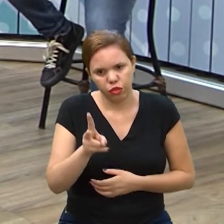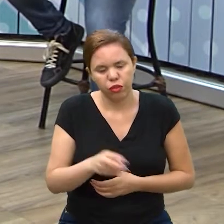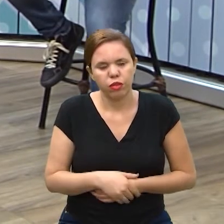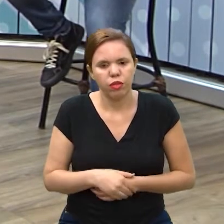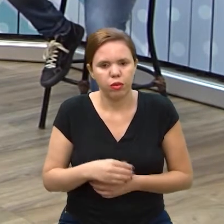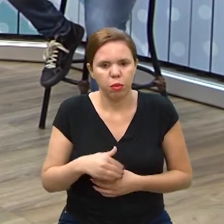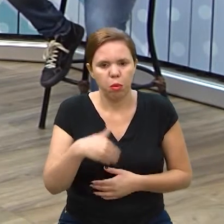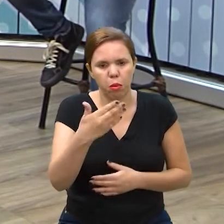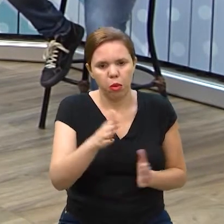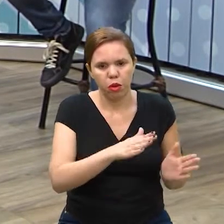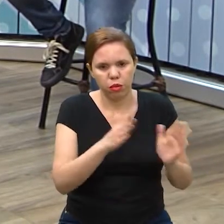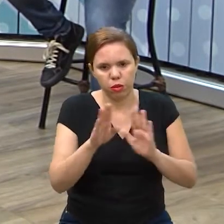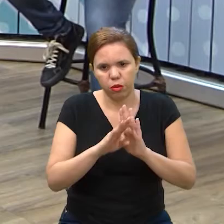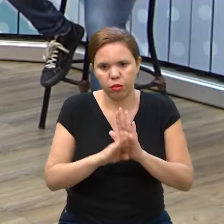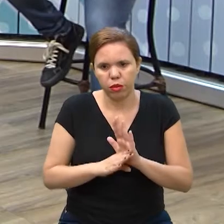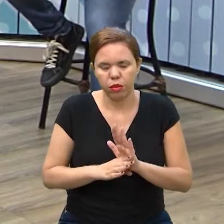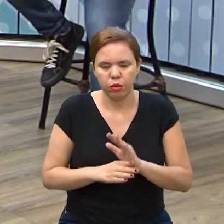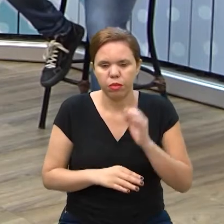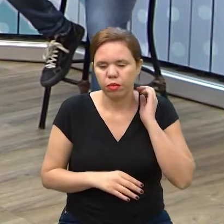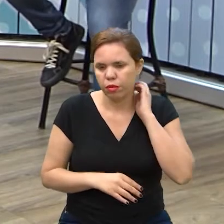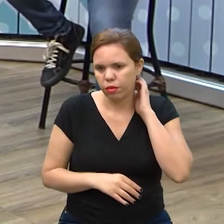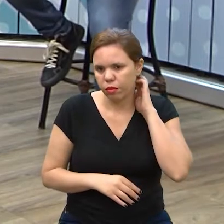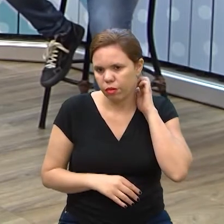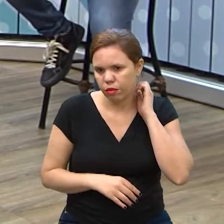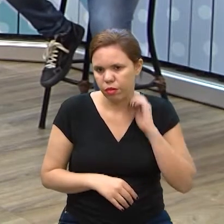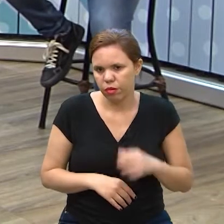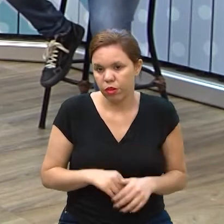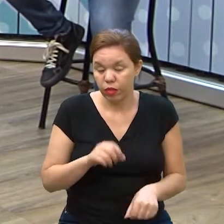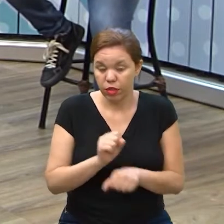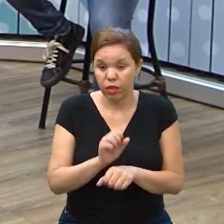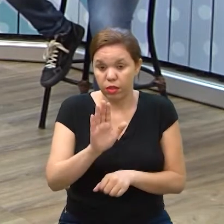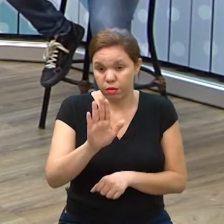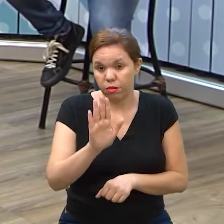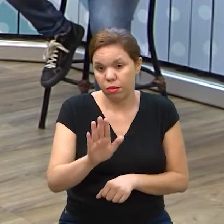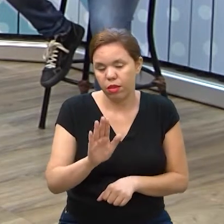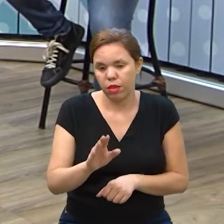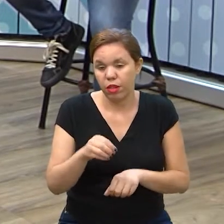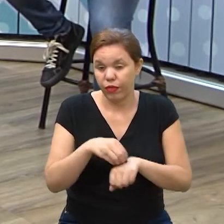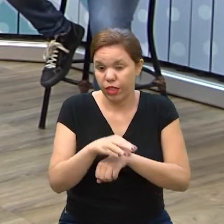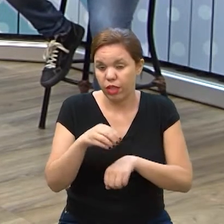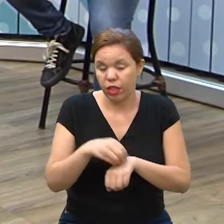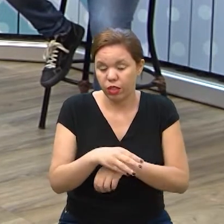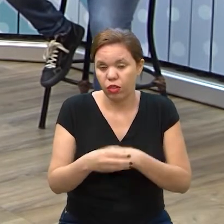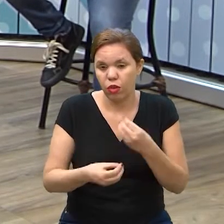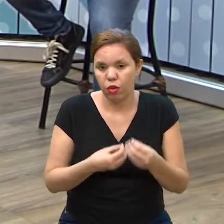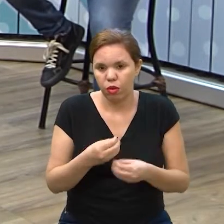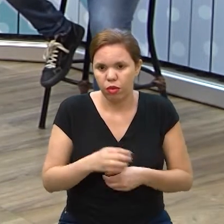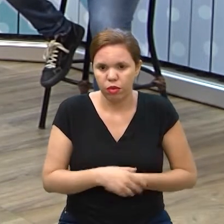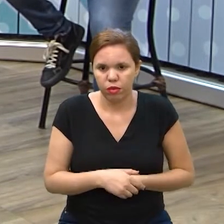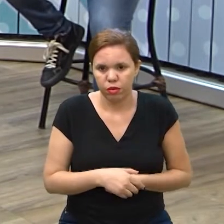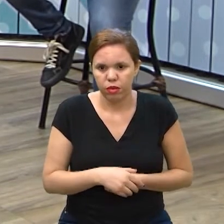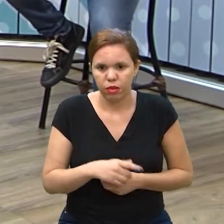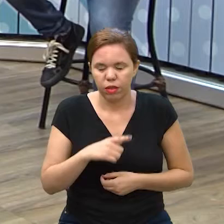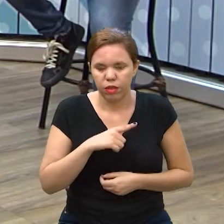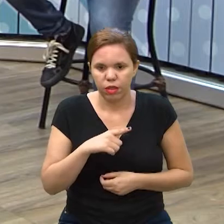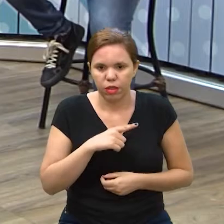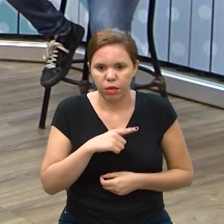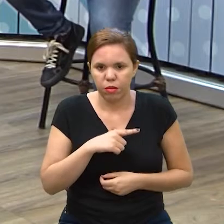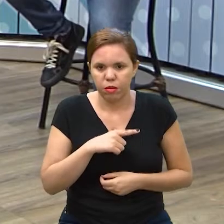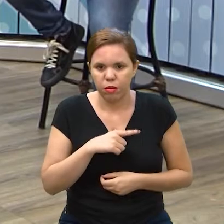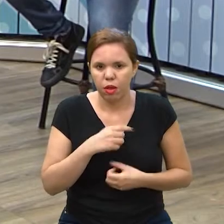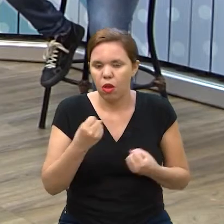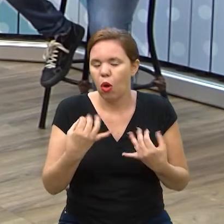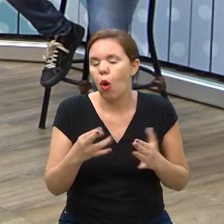vai continuar com ele no próximo bloco. E no próximo bloco, você não saia daí, porque eles vão dar dicas, né? Tem ali